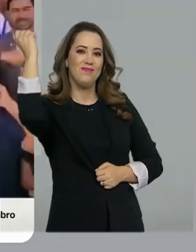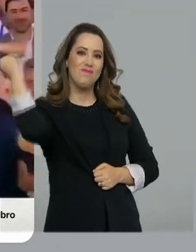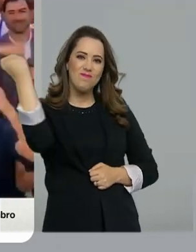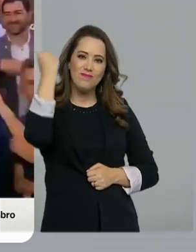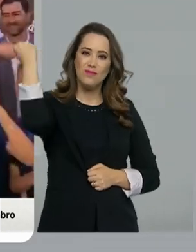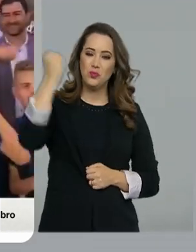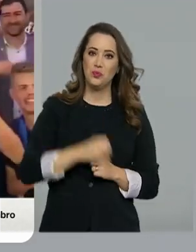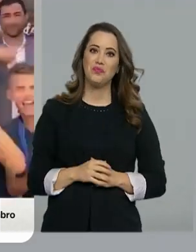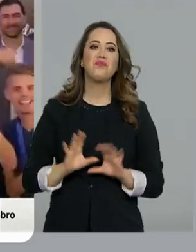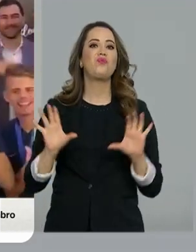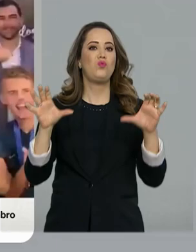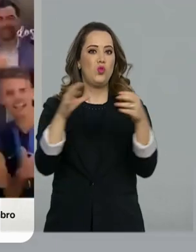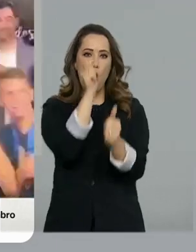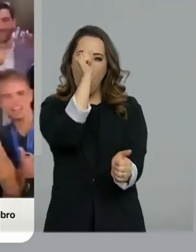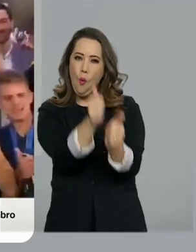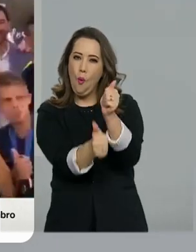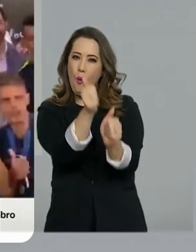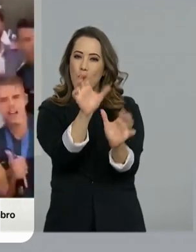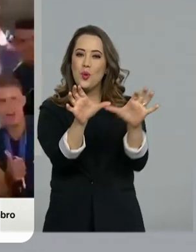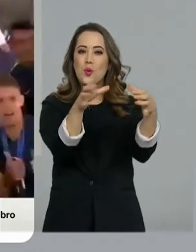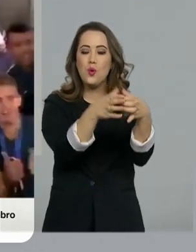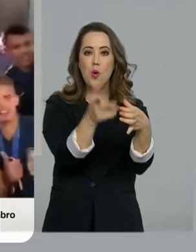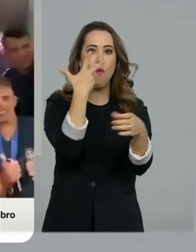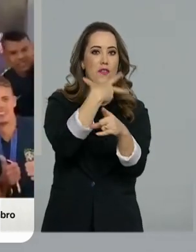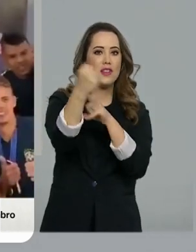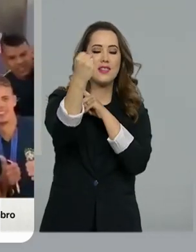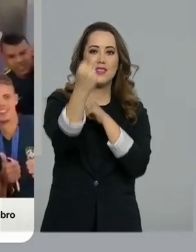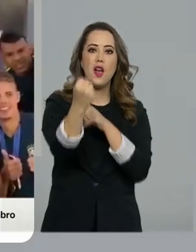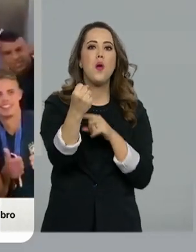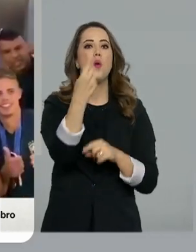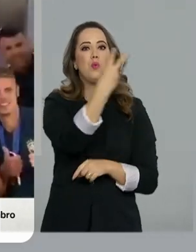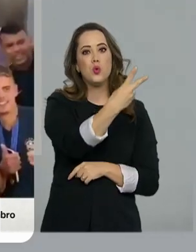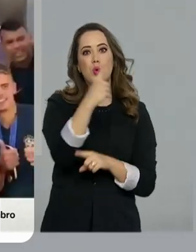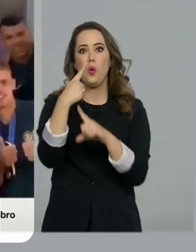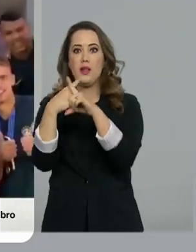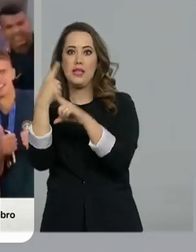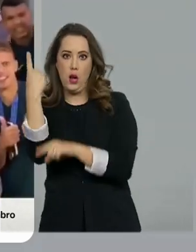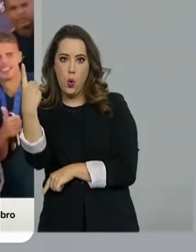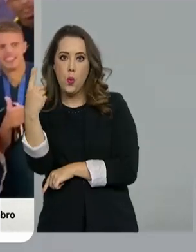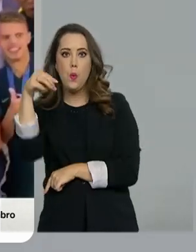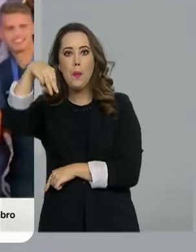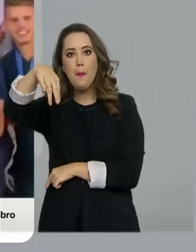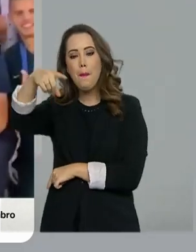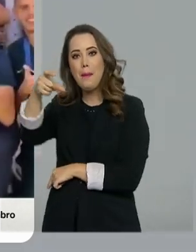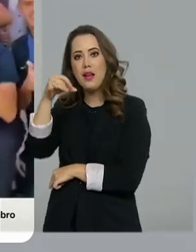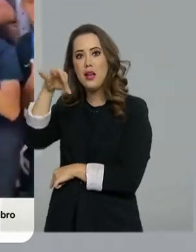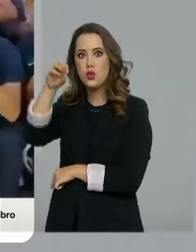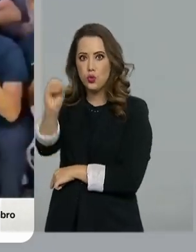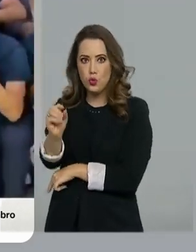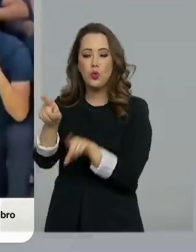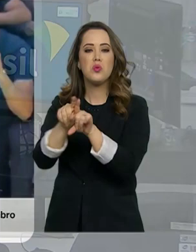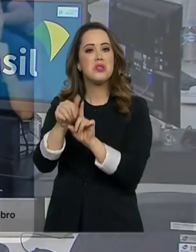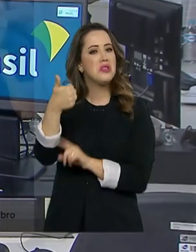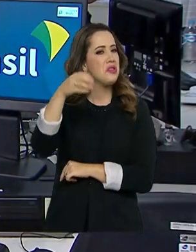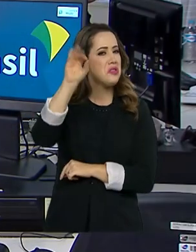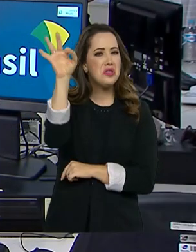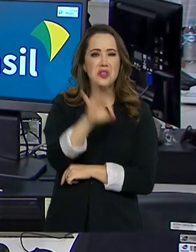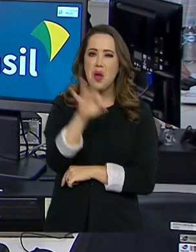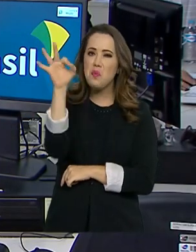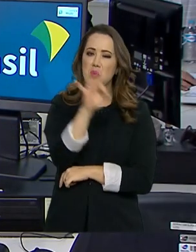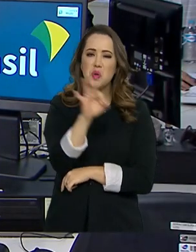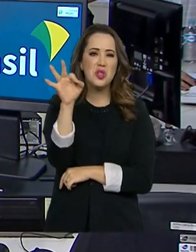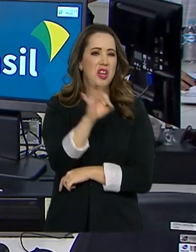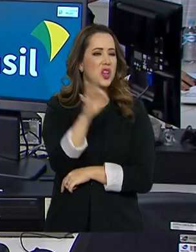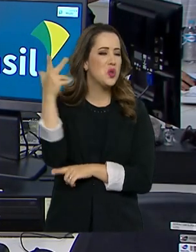a seleção venceu a final contra o méxico por 2 a 1 a equipe teve 100% de aproveitamento no torneio com